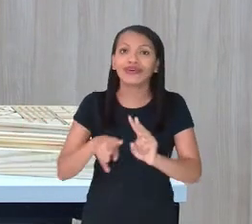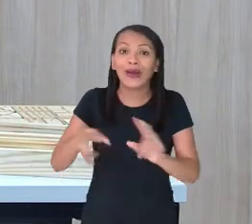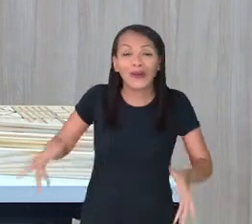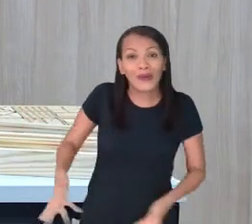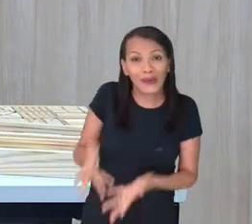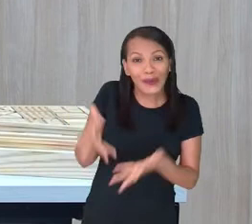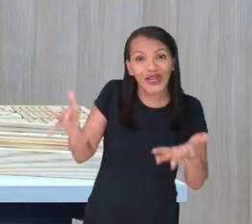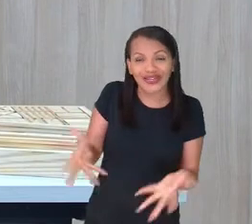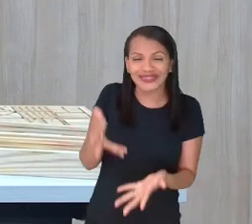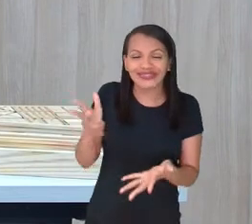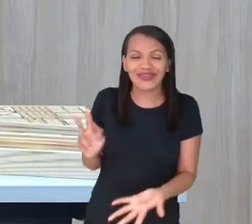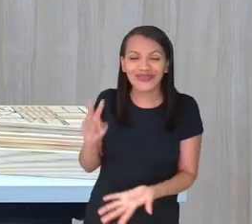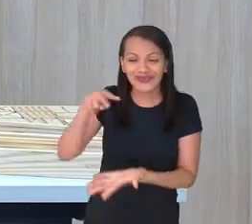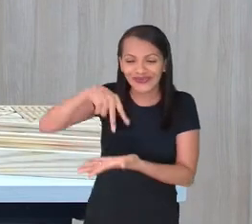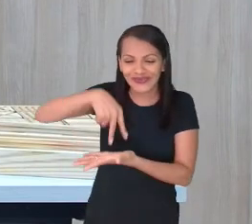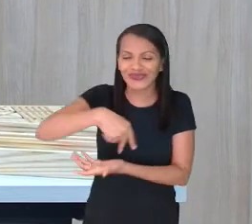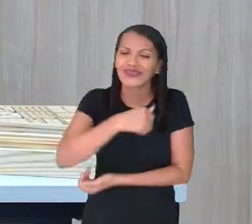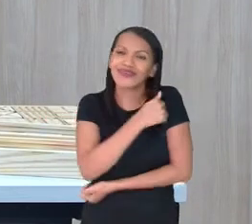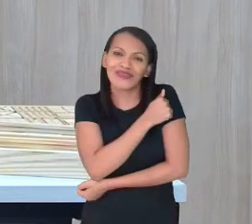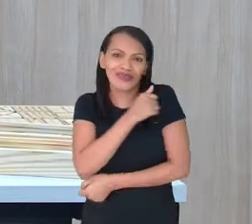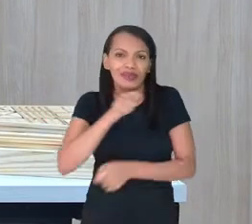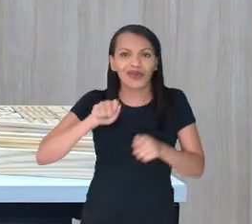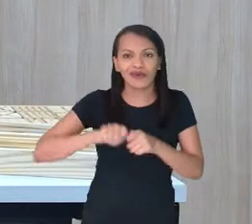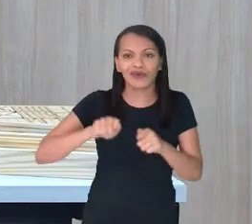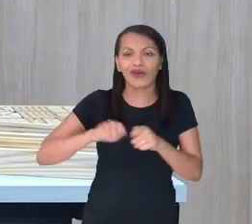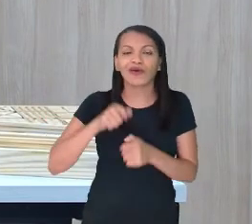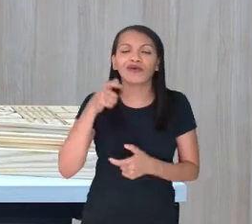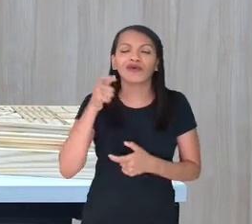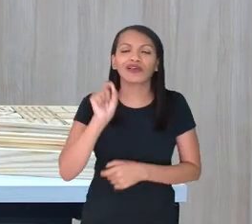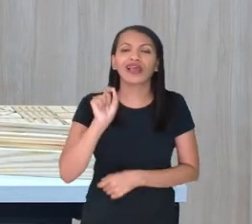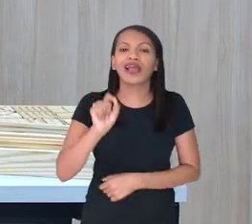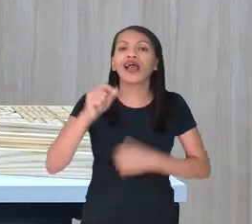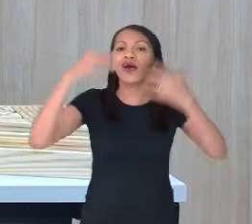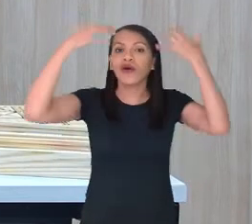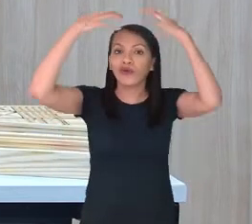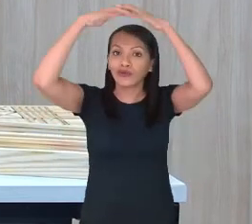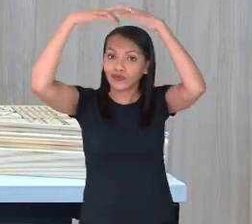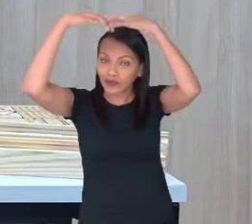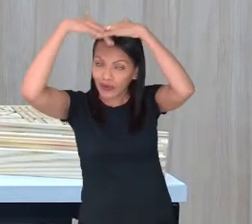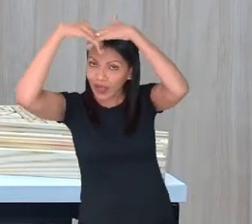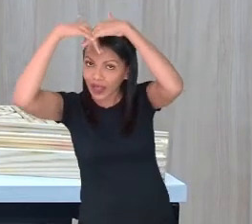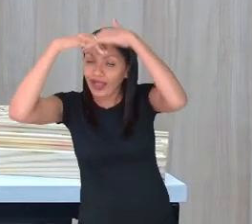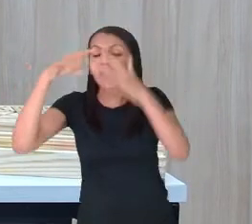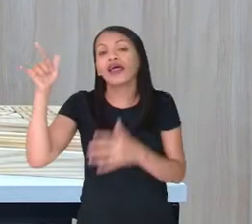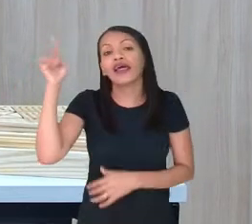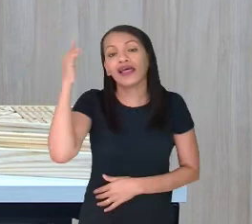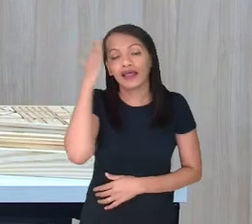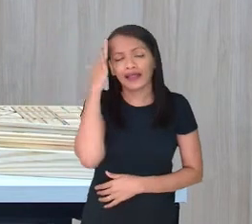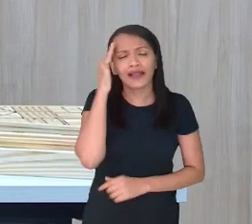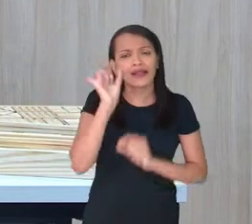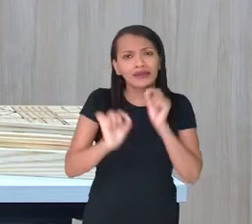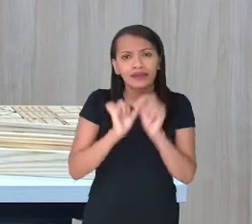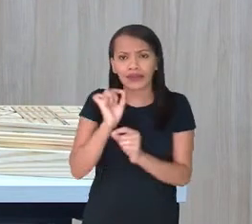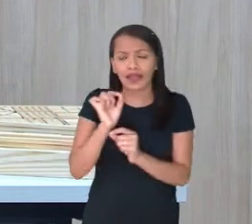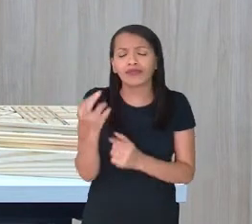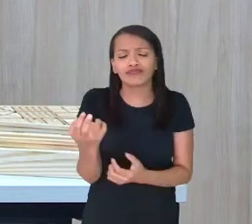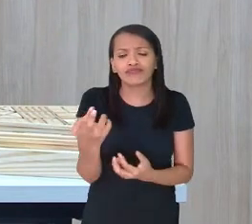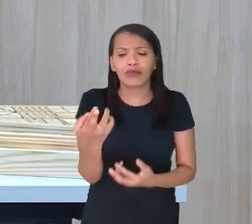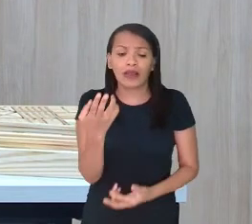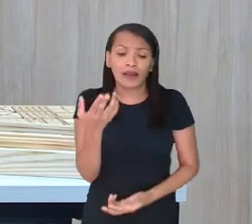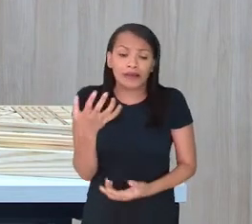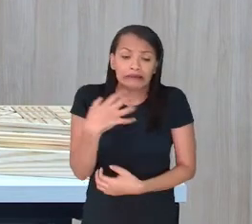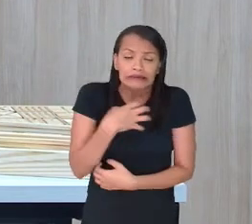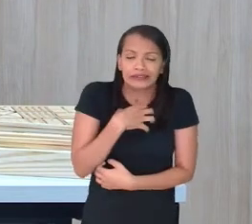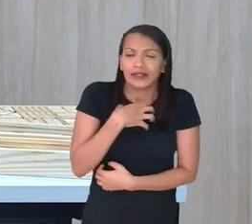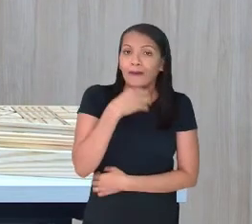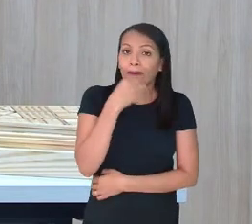é, àquele ambiente, o cérebro entende que é uma boa resposta, que ele está se sentindo bem.